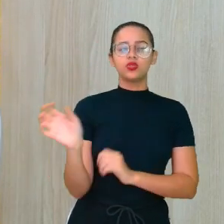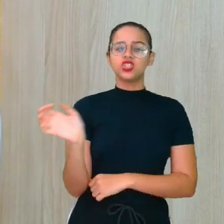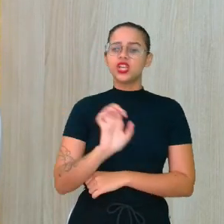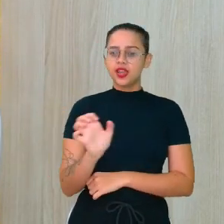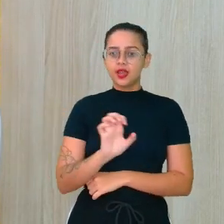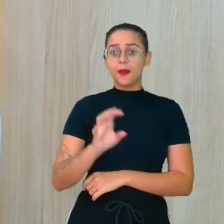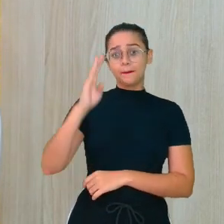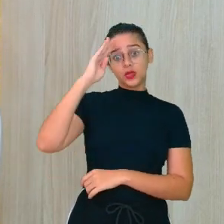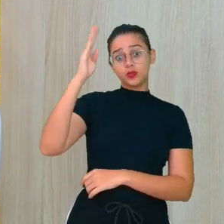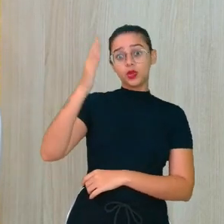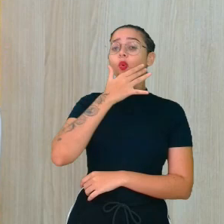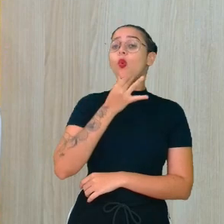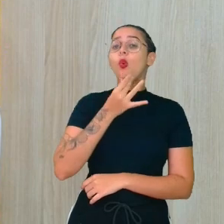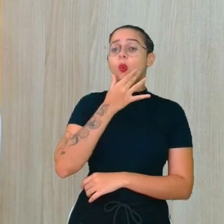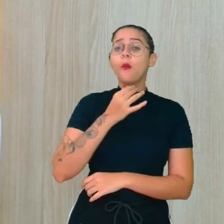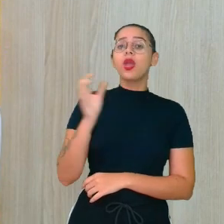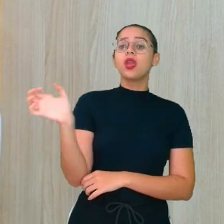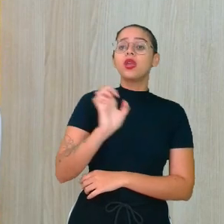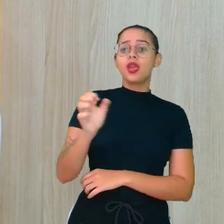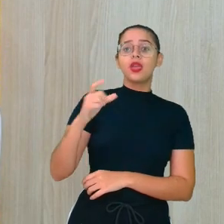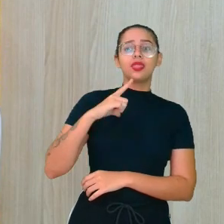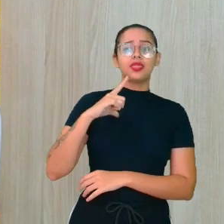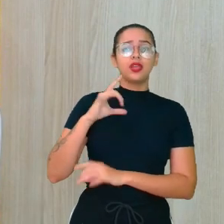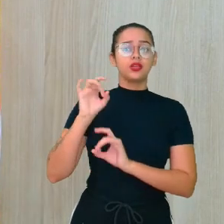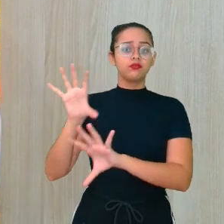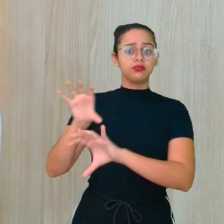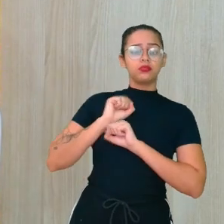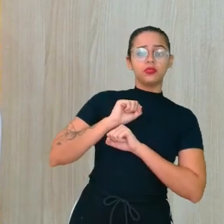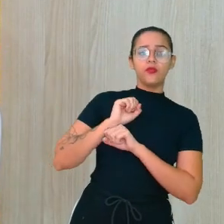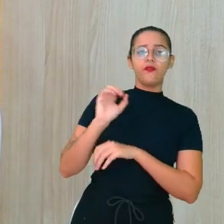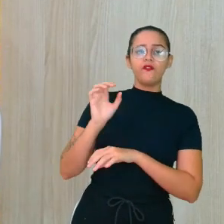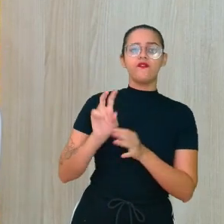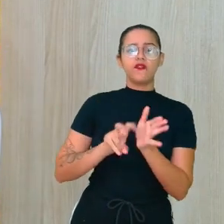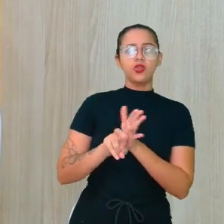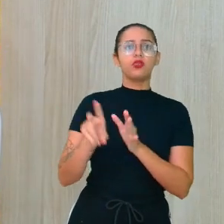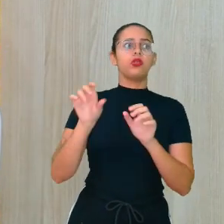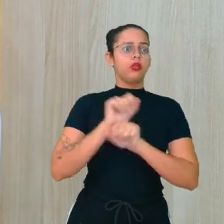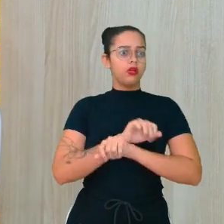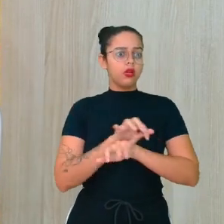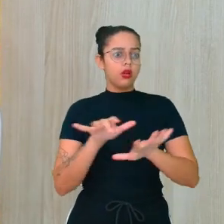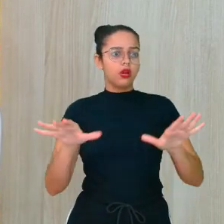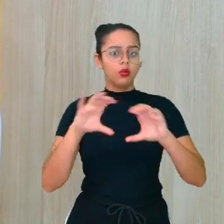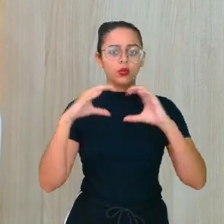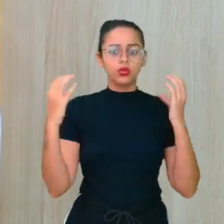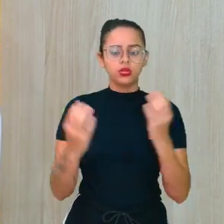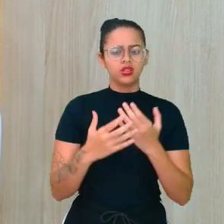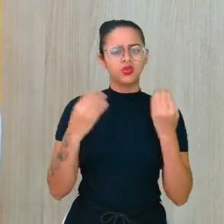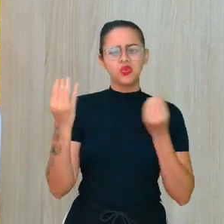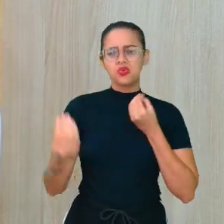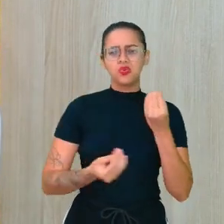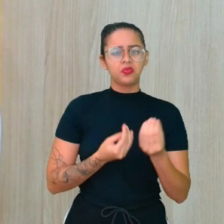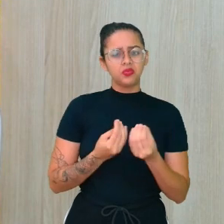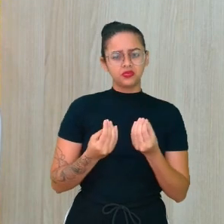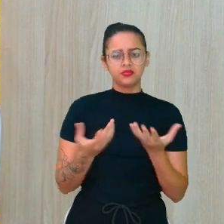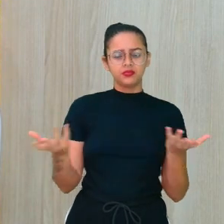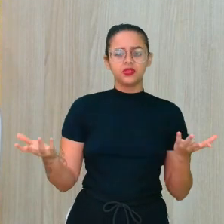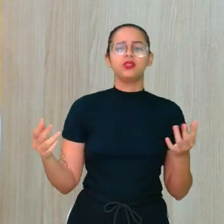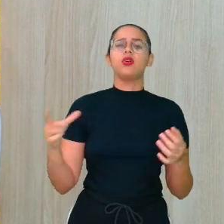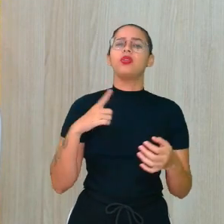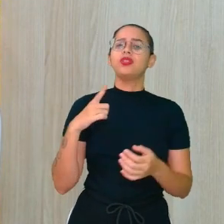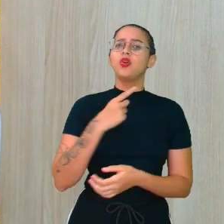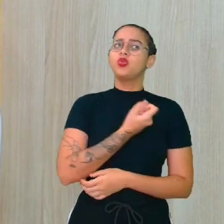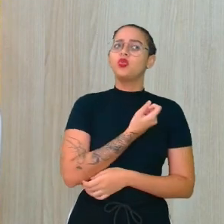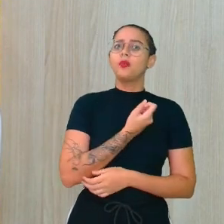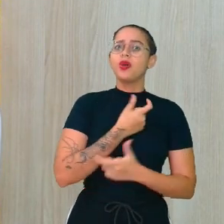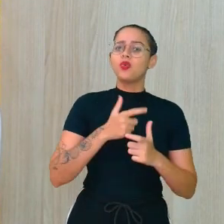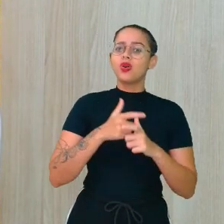gays que tinham esse vírus e que estavam espalhando entre a comunidade. Aí depois, como se tinha um número muito